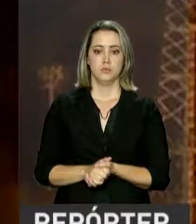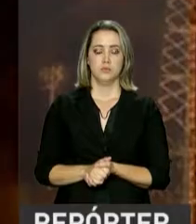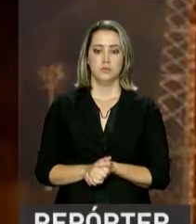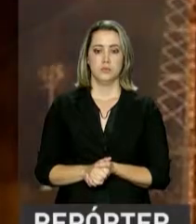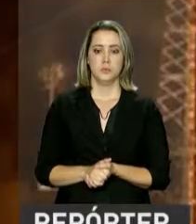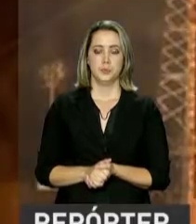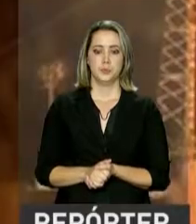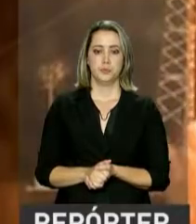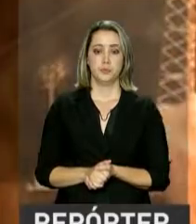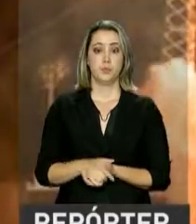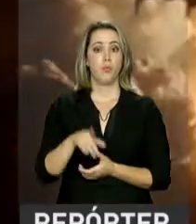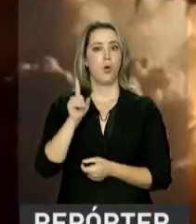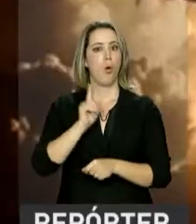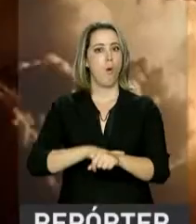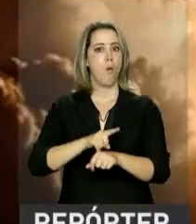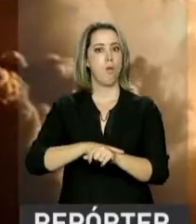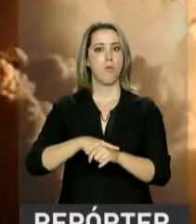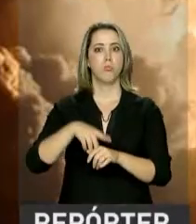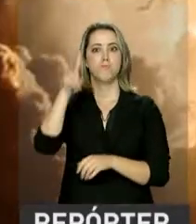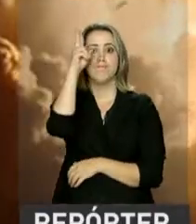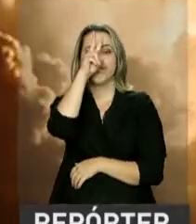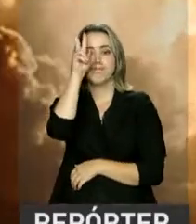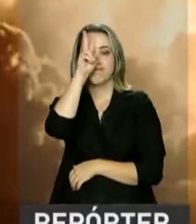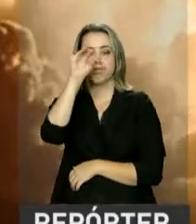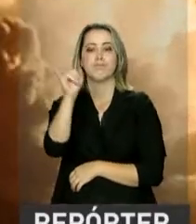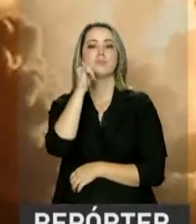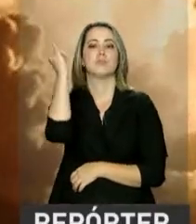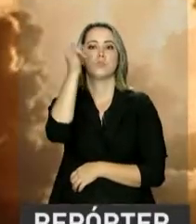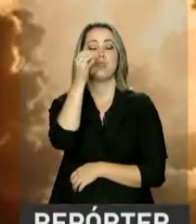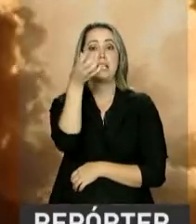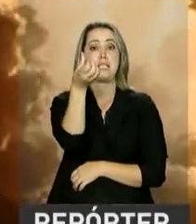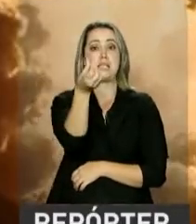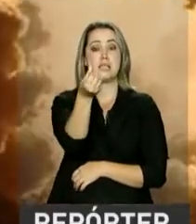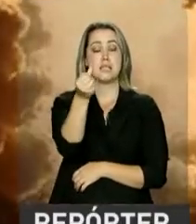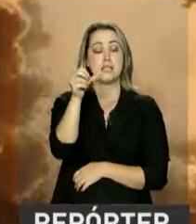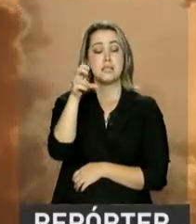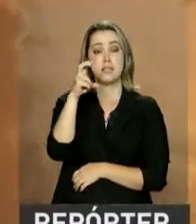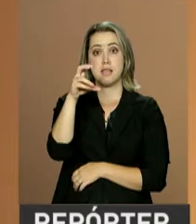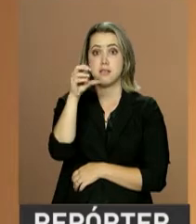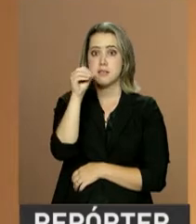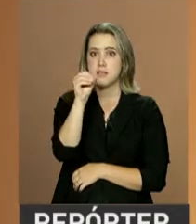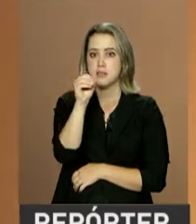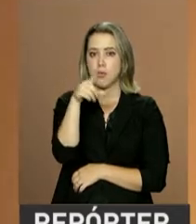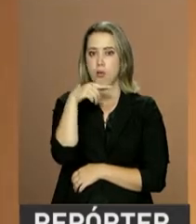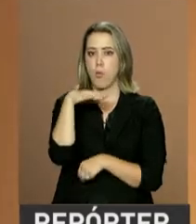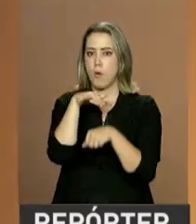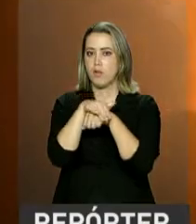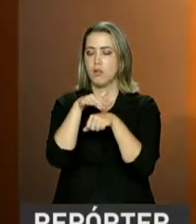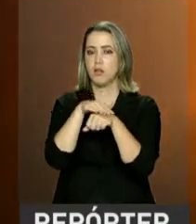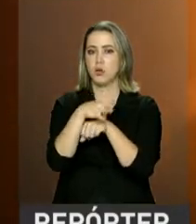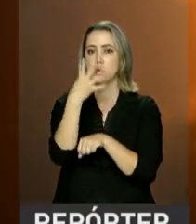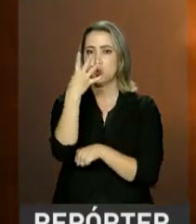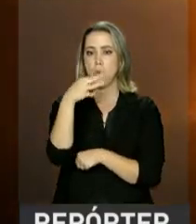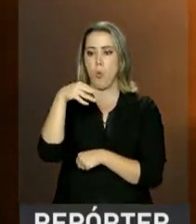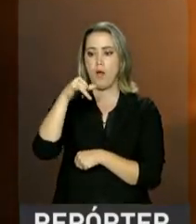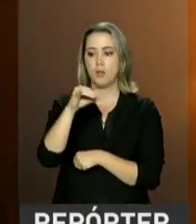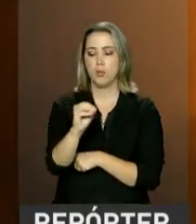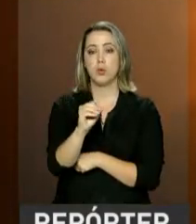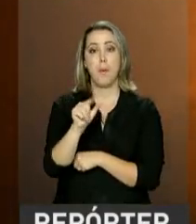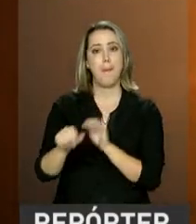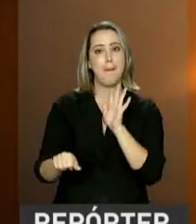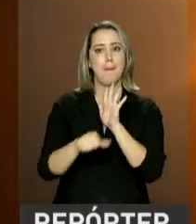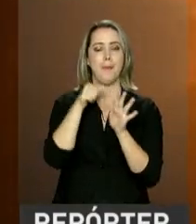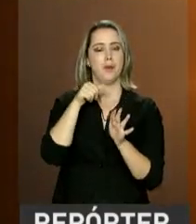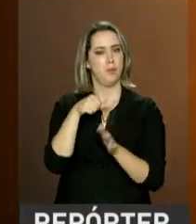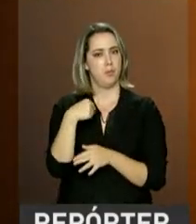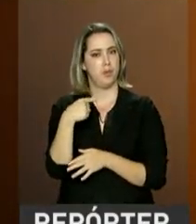um momento histórico eram 6 e 50 da noite de 4 de maio de 2017 quando o primeiro satélite